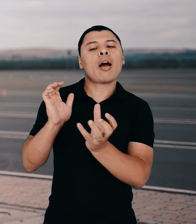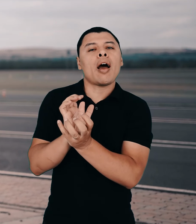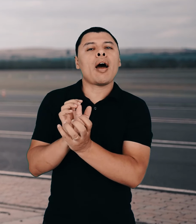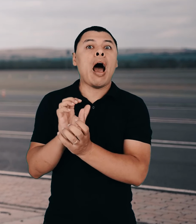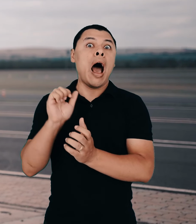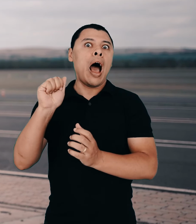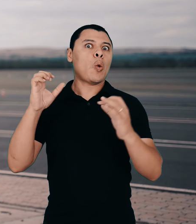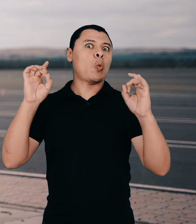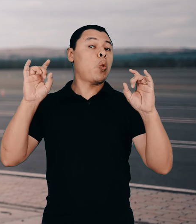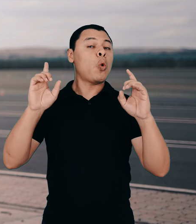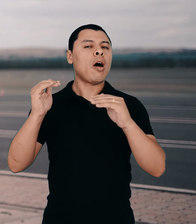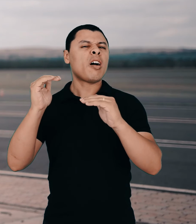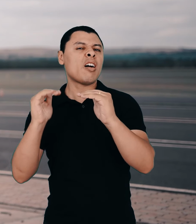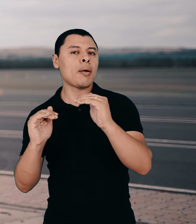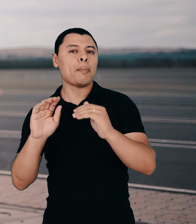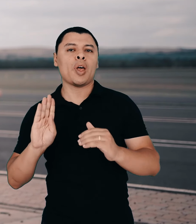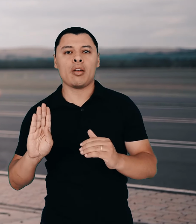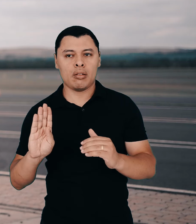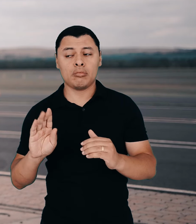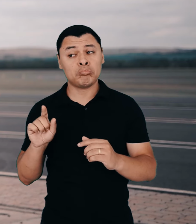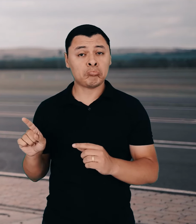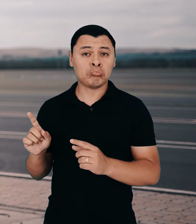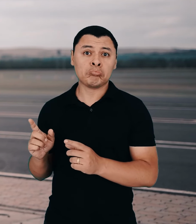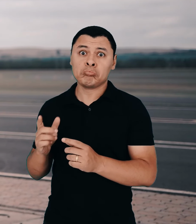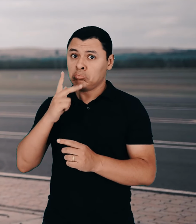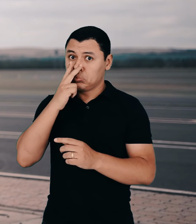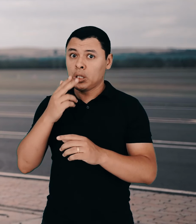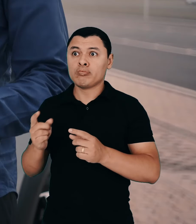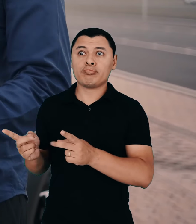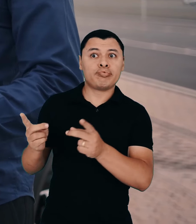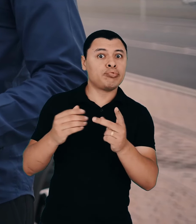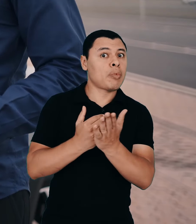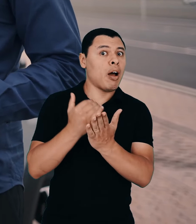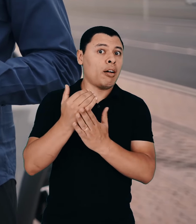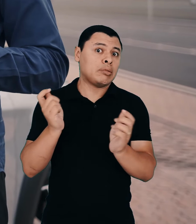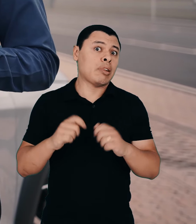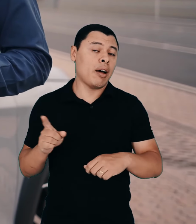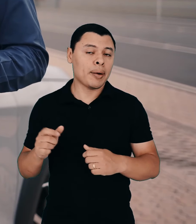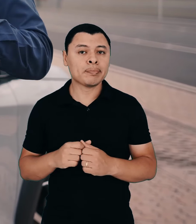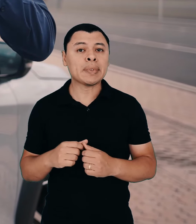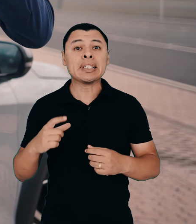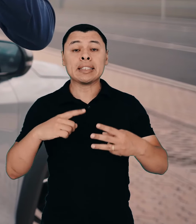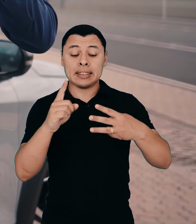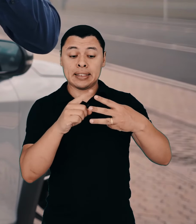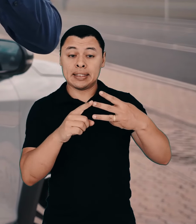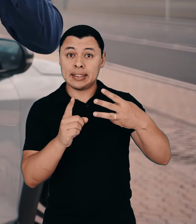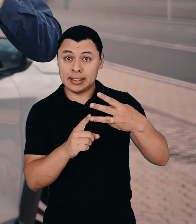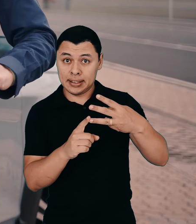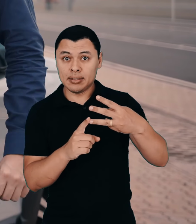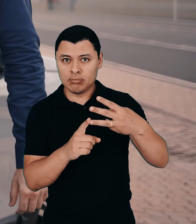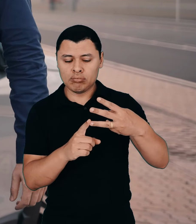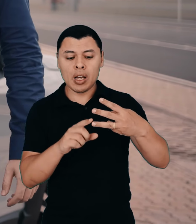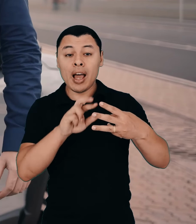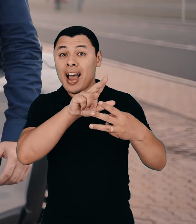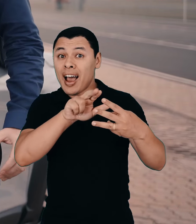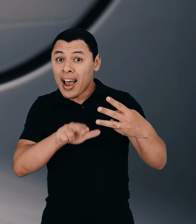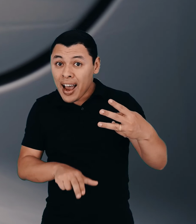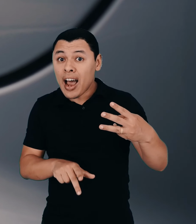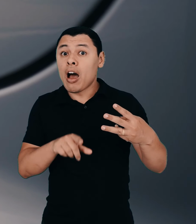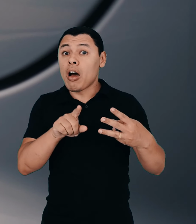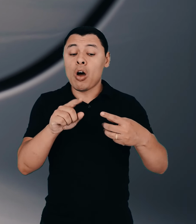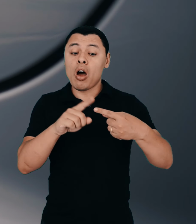veículo acaba tendo uma amplitude maior em termos de alcance de mercado. O Pulse chega em 3 versões, Drive, Audace e